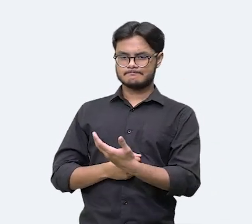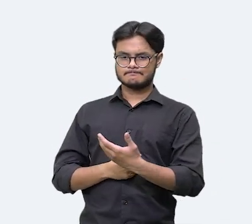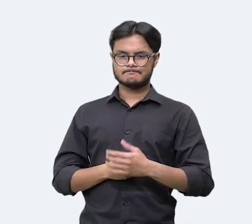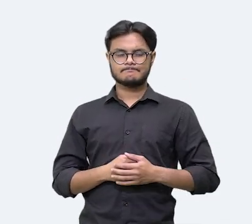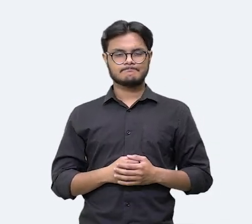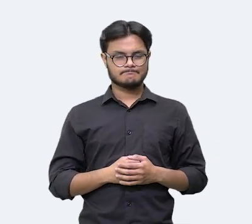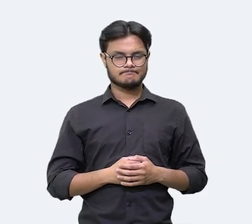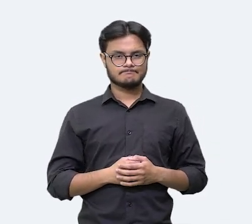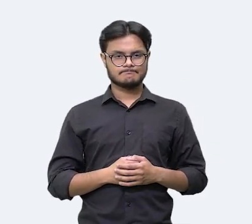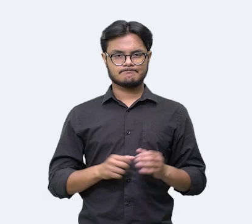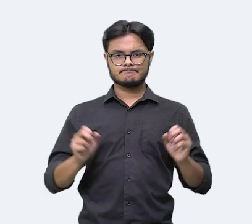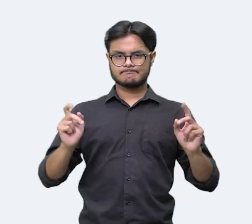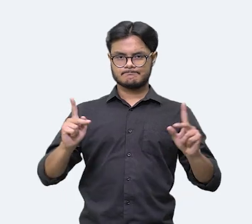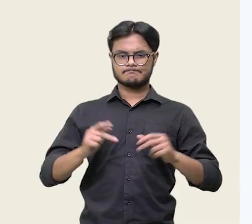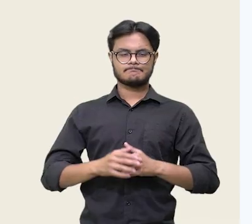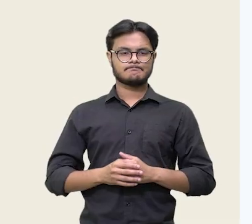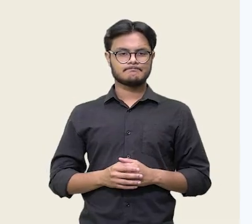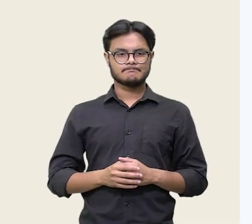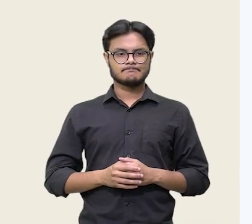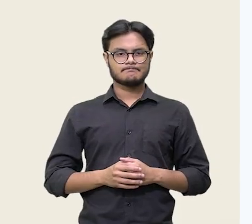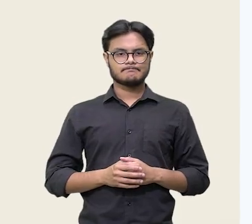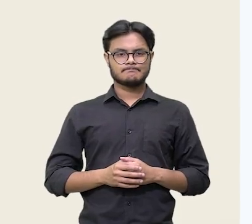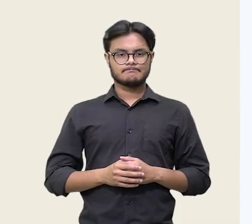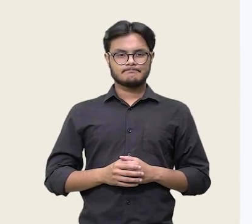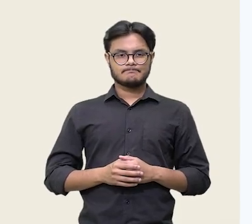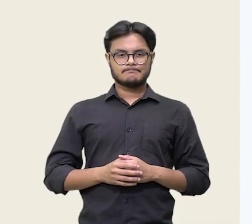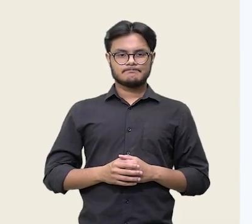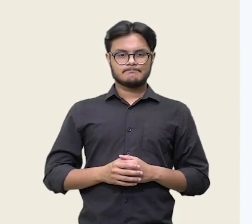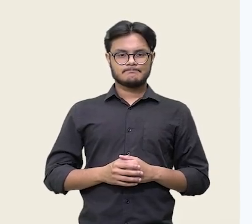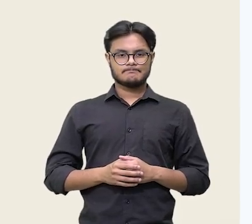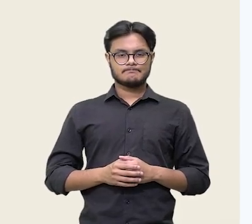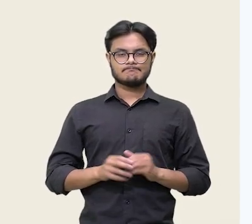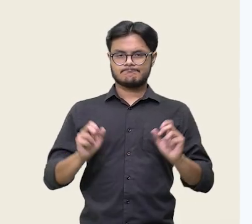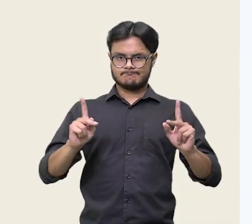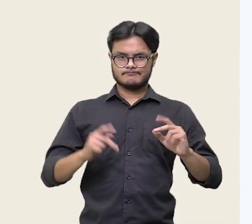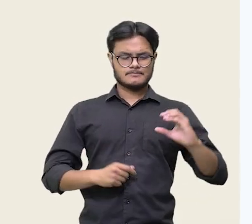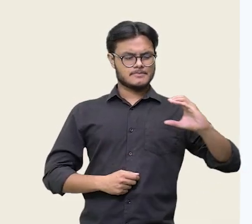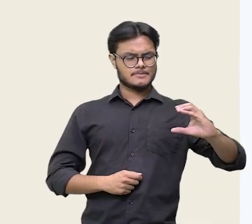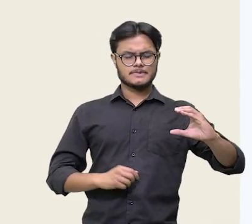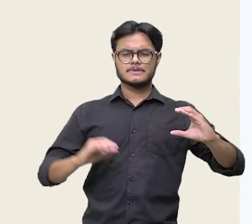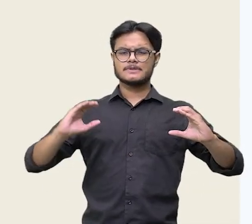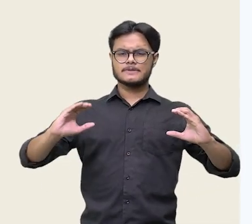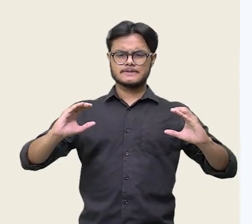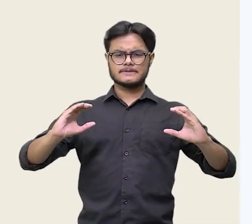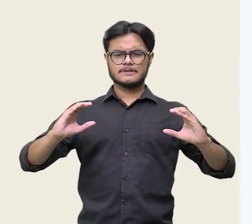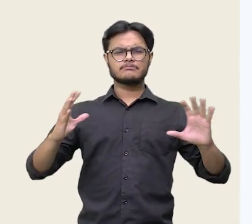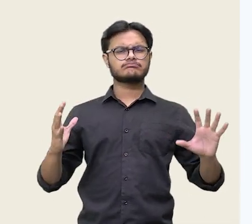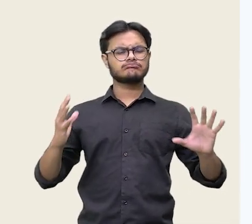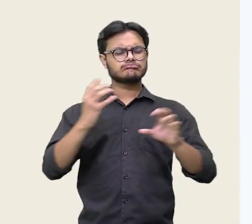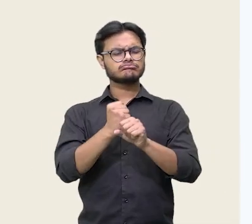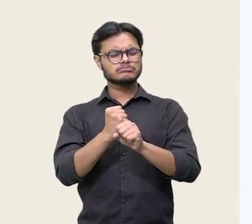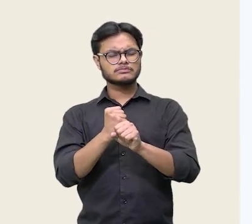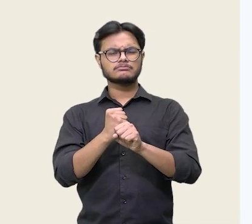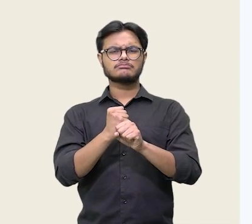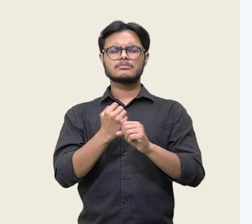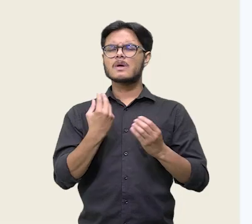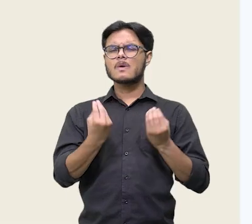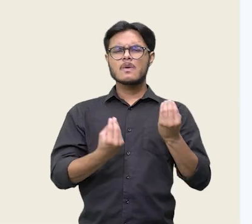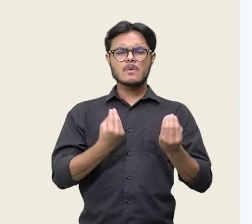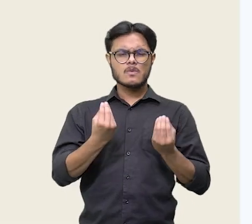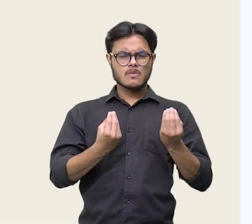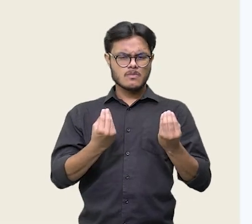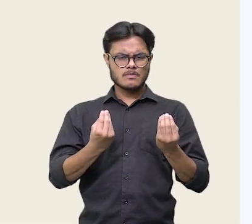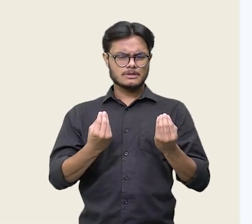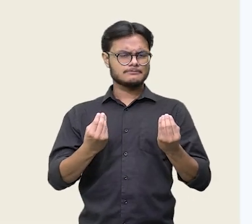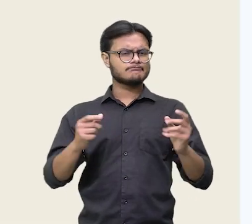questão peça em micro, a gente deixa o micro, tá? Agora, nós temos a associação de capacitores, né? Que é